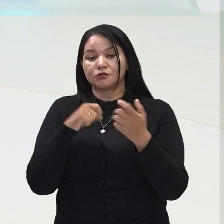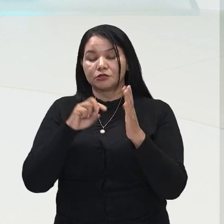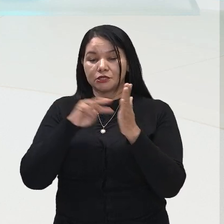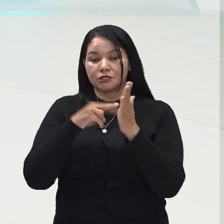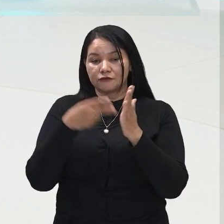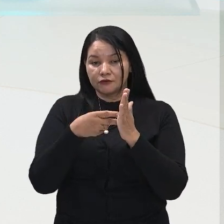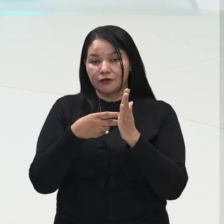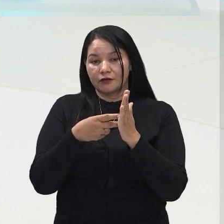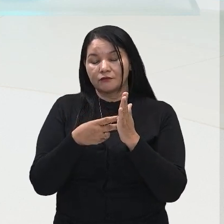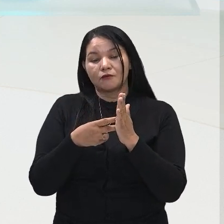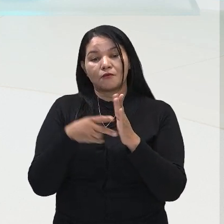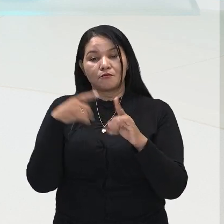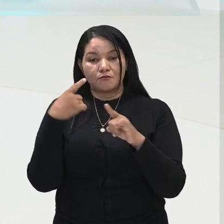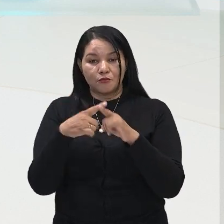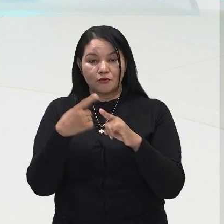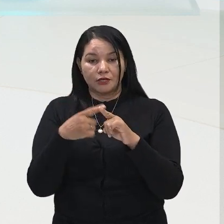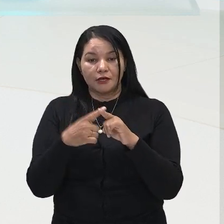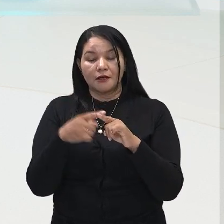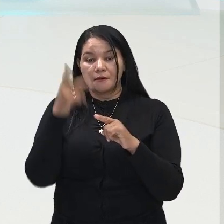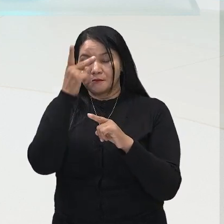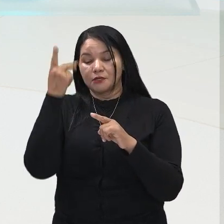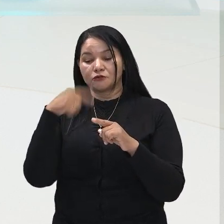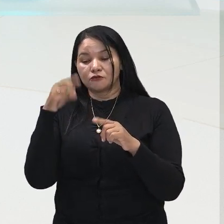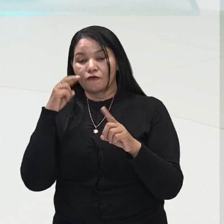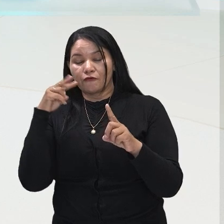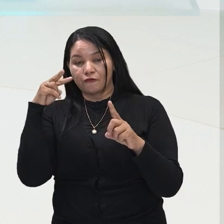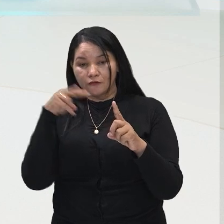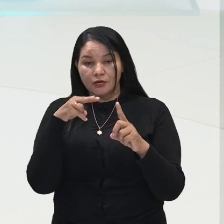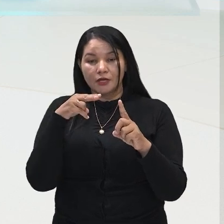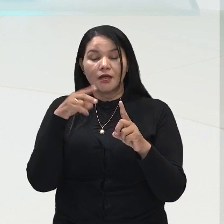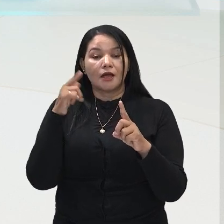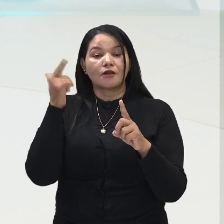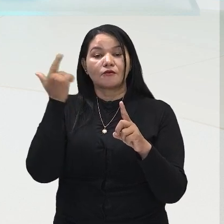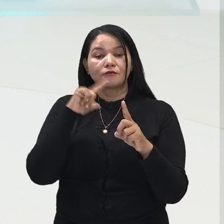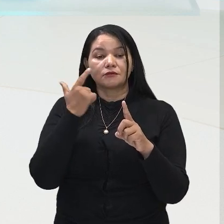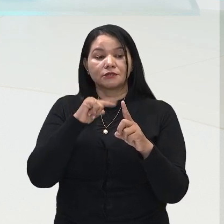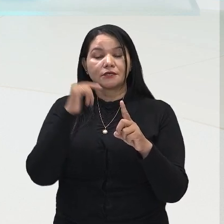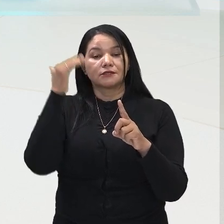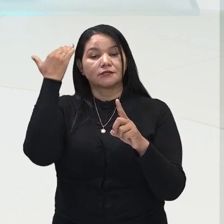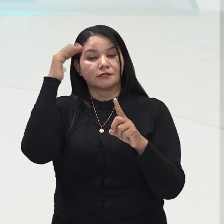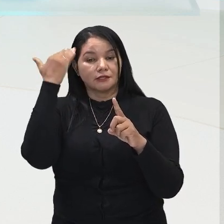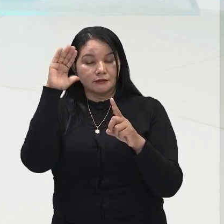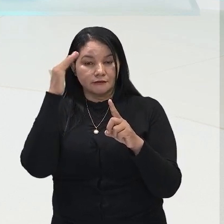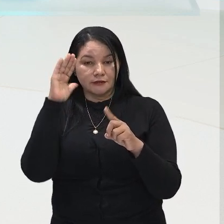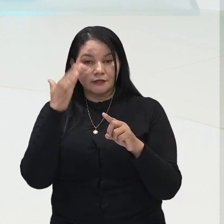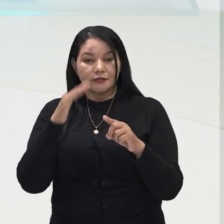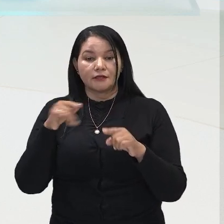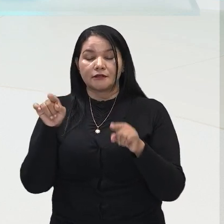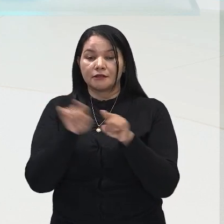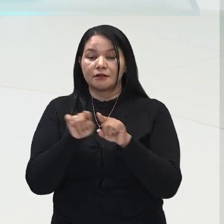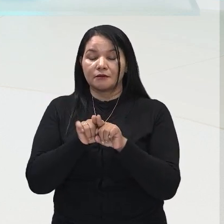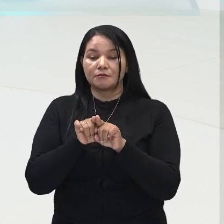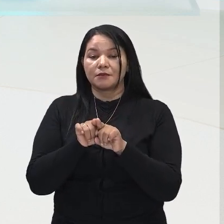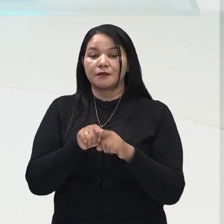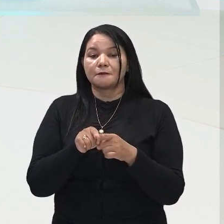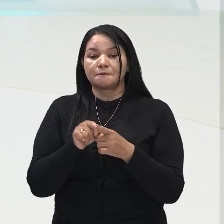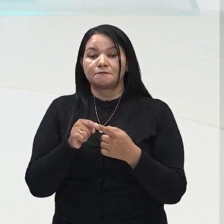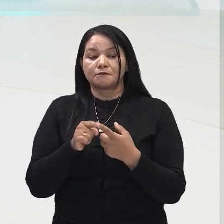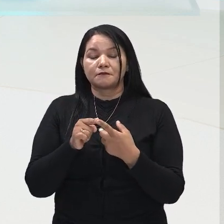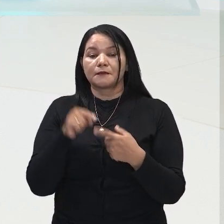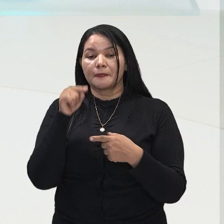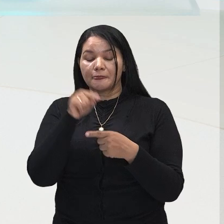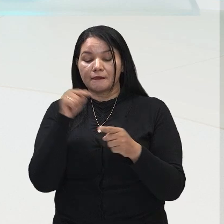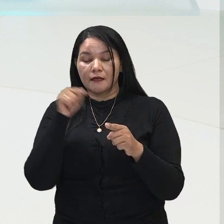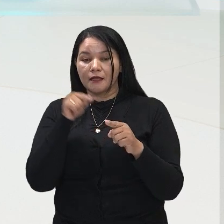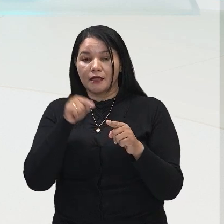porque existe um interpretante. A pessoa que passou a compreender aquilo como algo